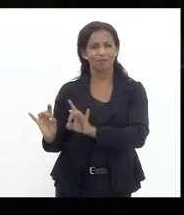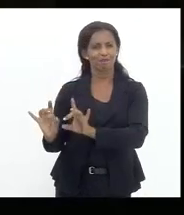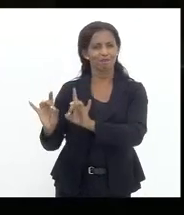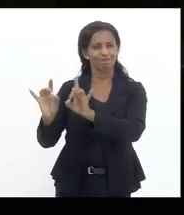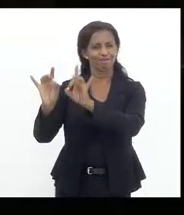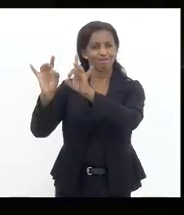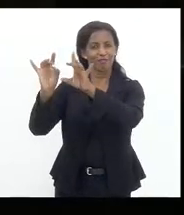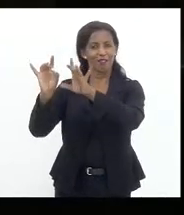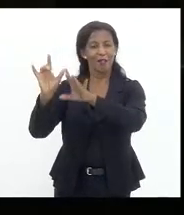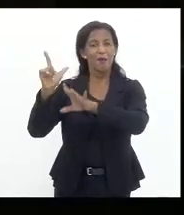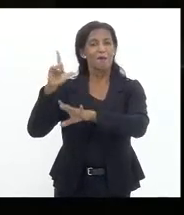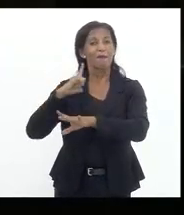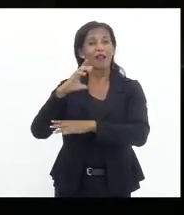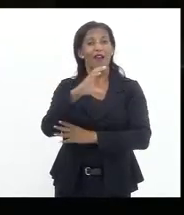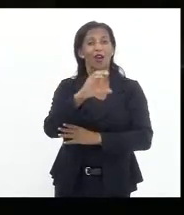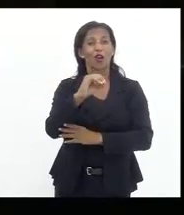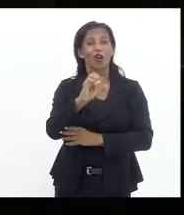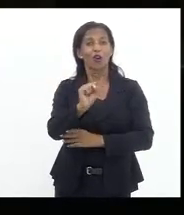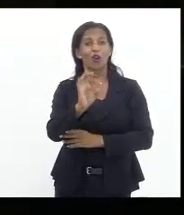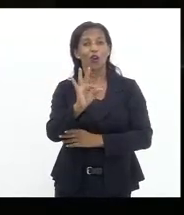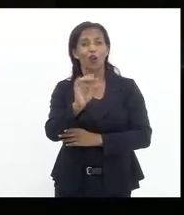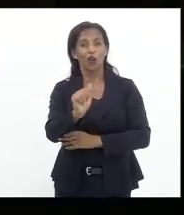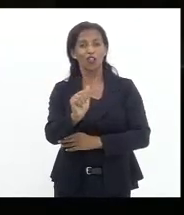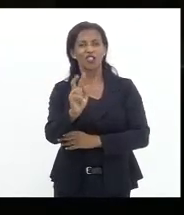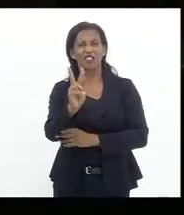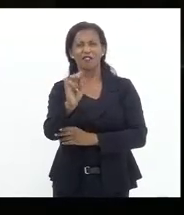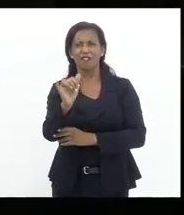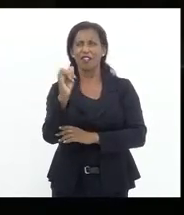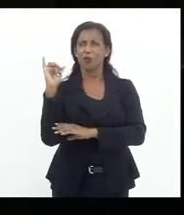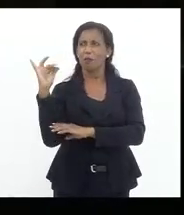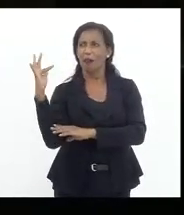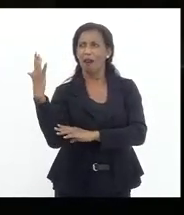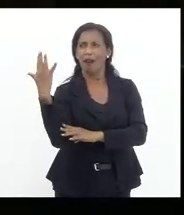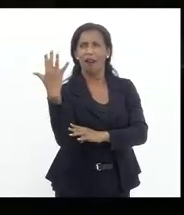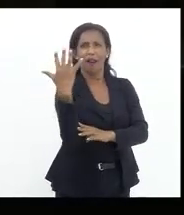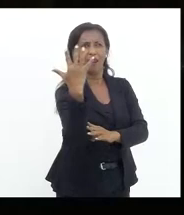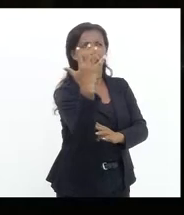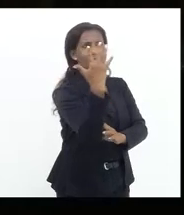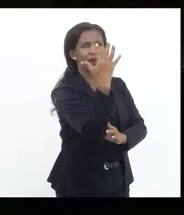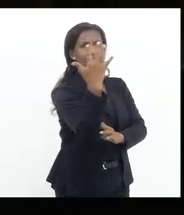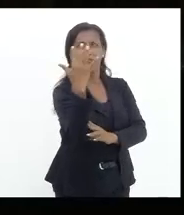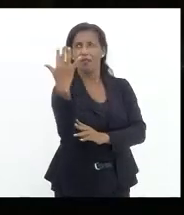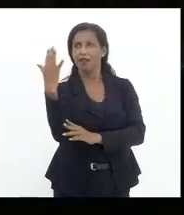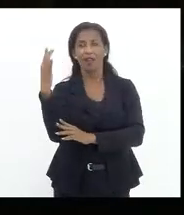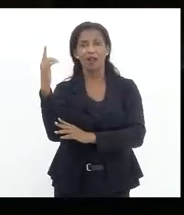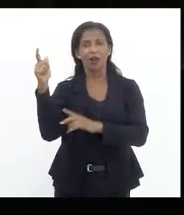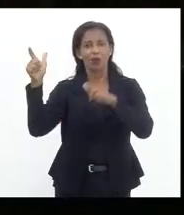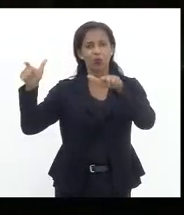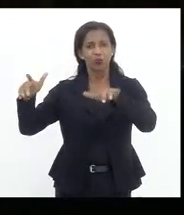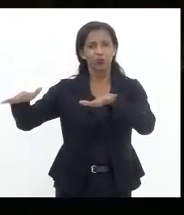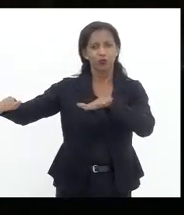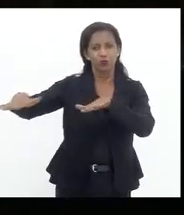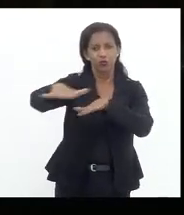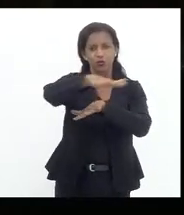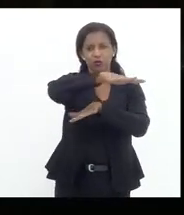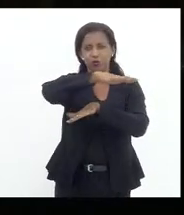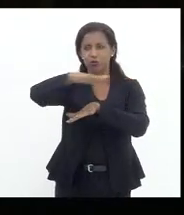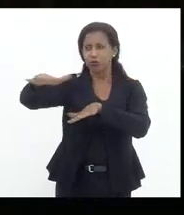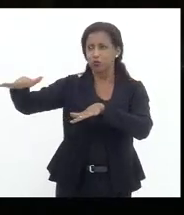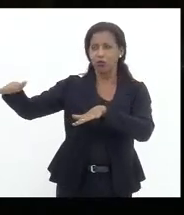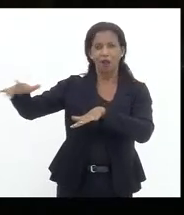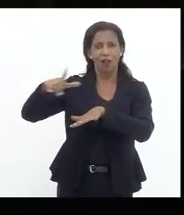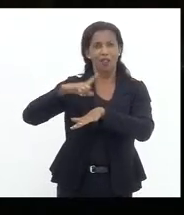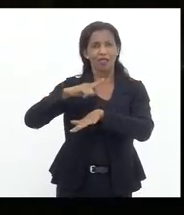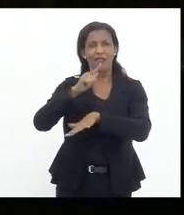pela Costa Verde. É uma área onde realmente nós temos uma linha